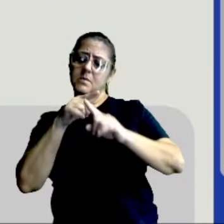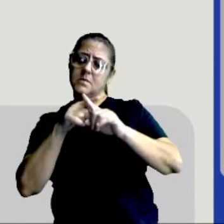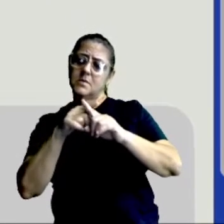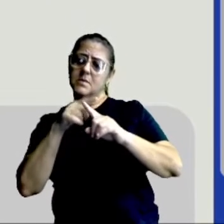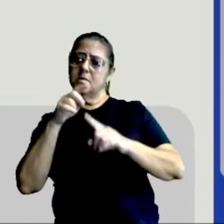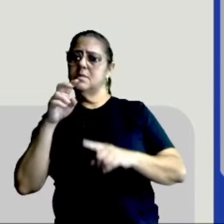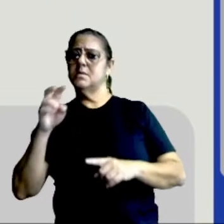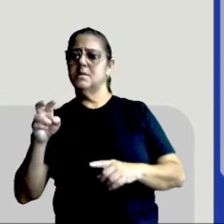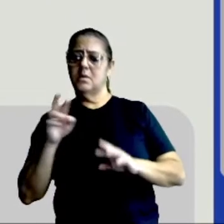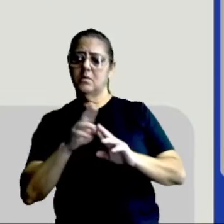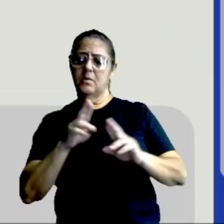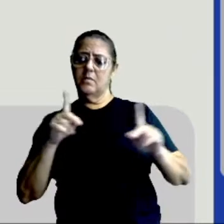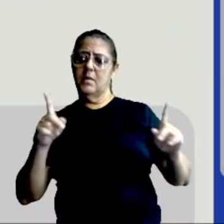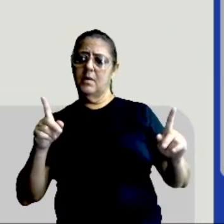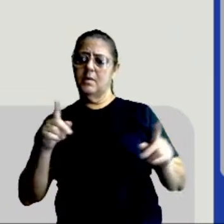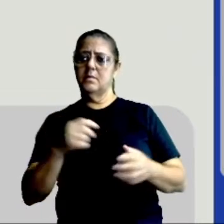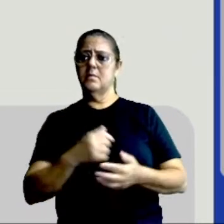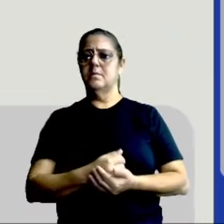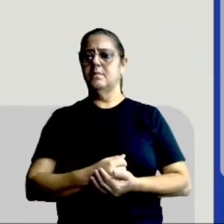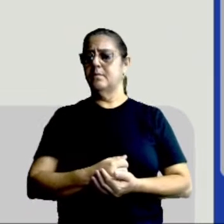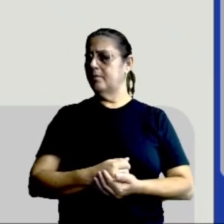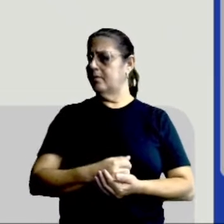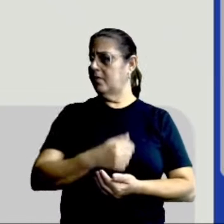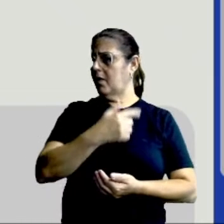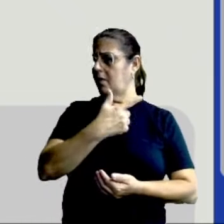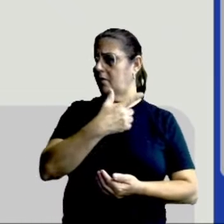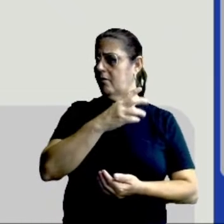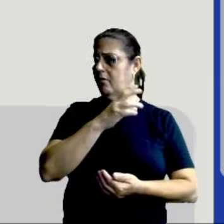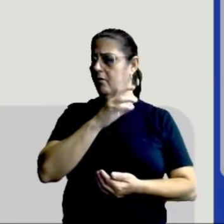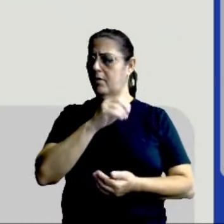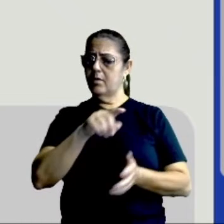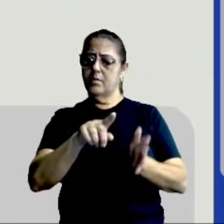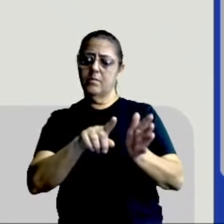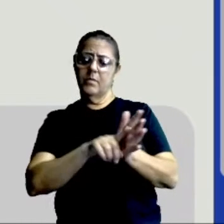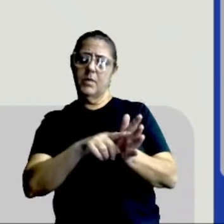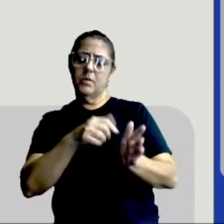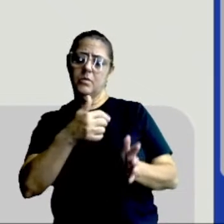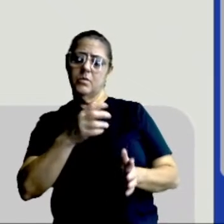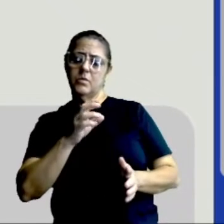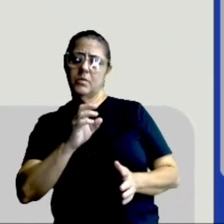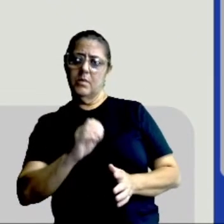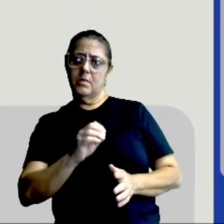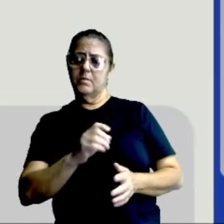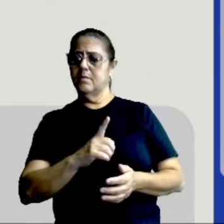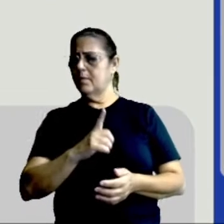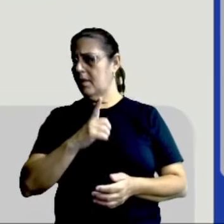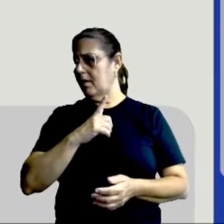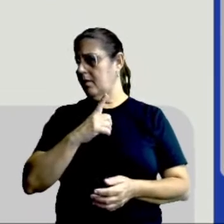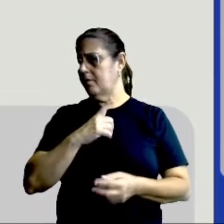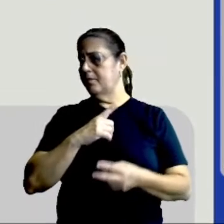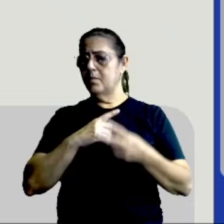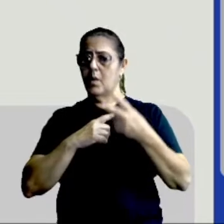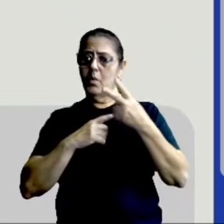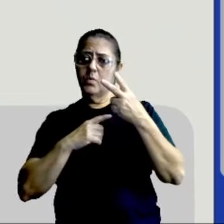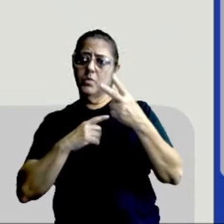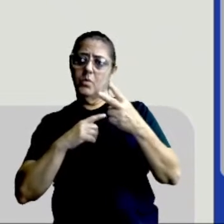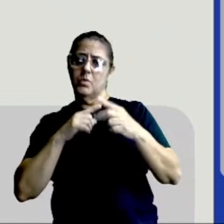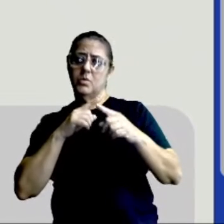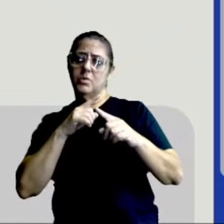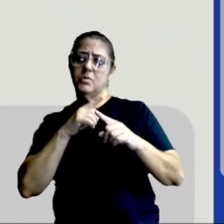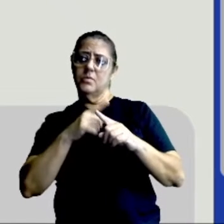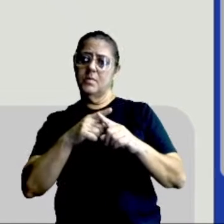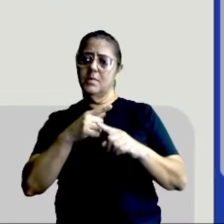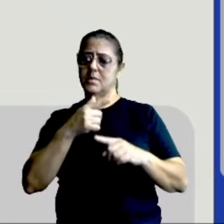modos diferentes. No caso aqui, a gente tem o 20 e o 10 e a operação é a subtração. No segundo membro, tem o 2 e o 5 e o sinal é